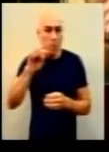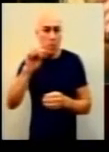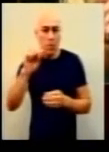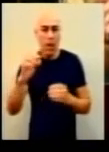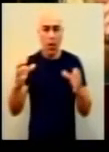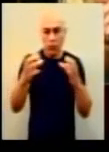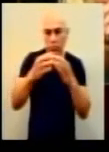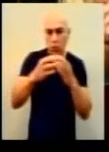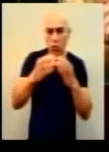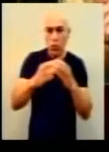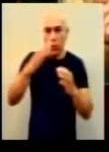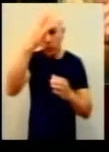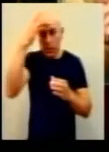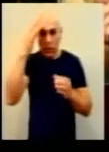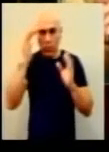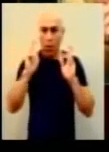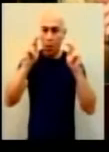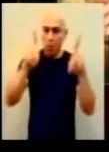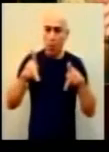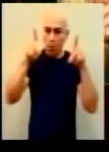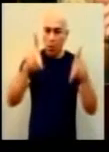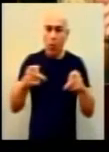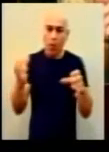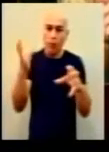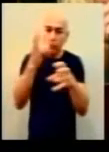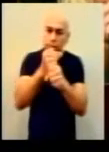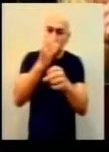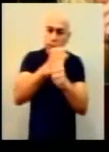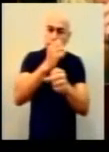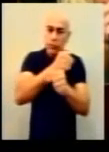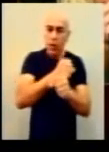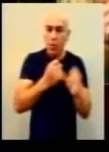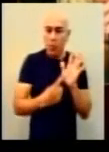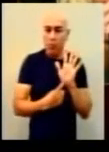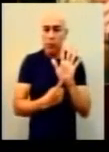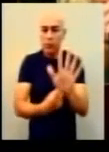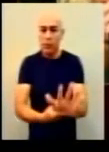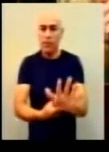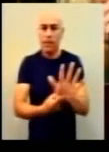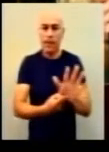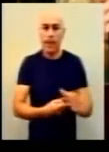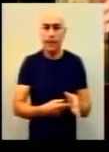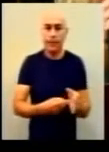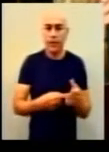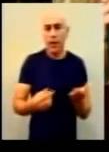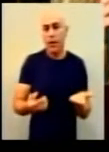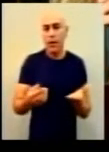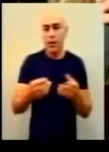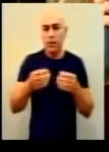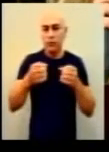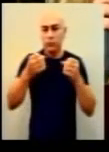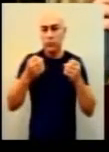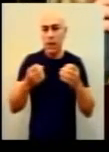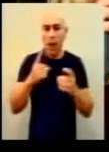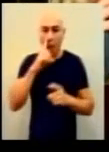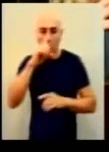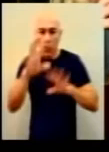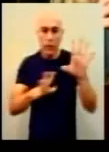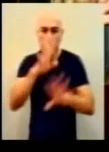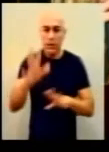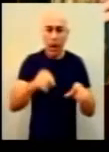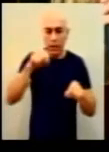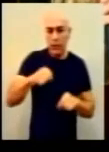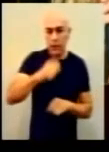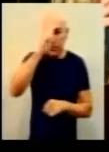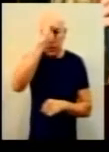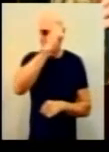isso considerando, é claro, esses casos acumulados, representando aí o que a gente pode falar de risco do município, o